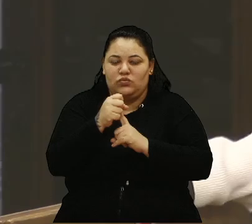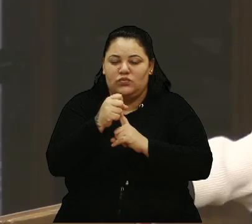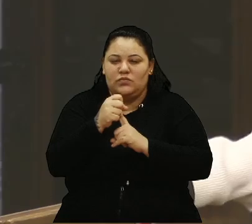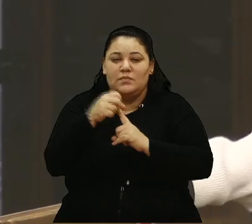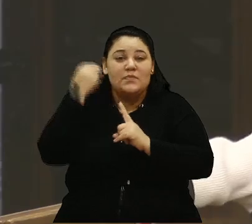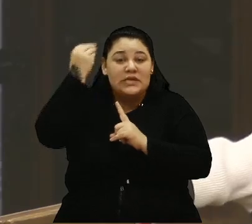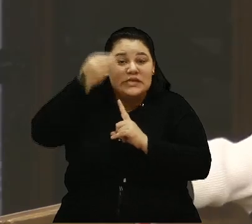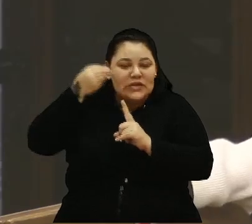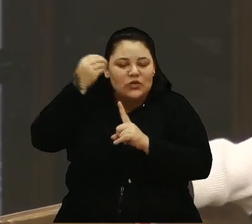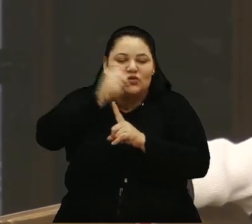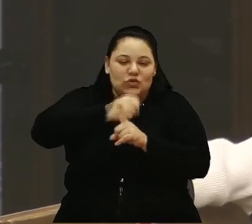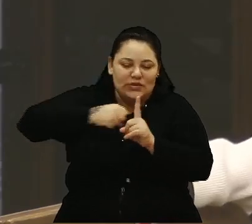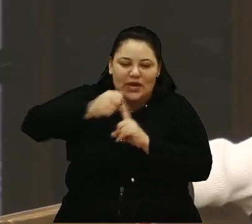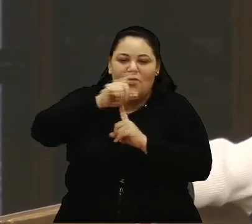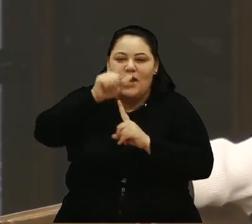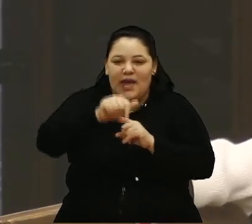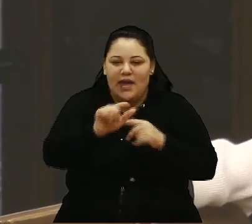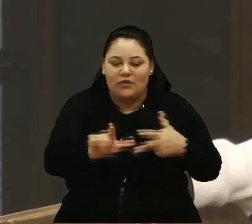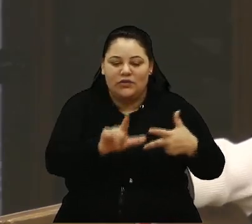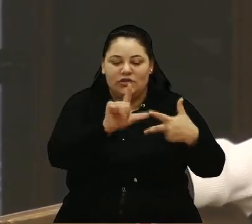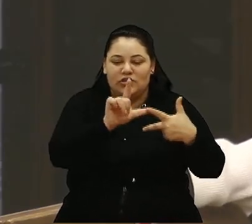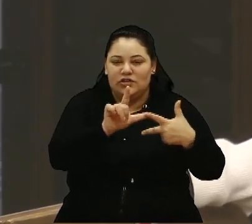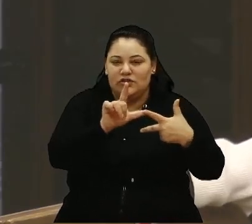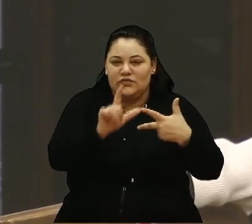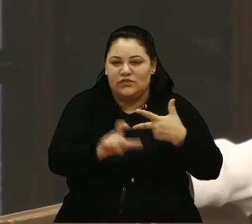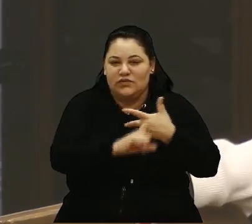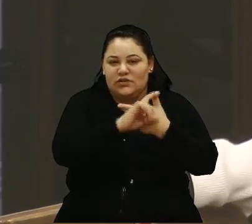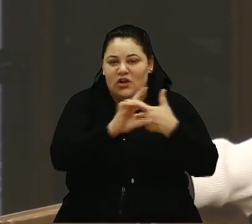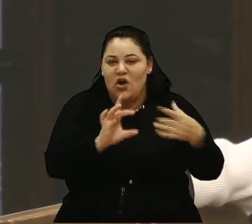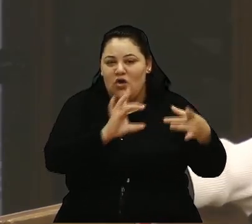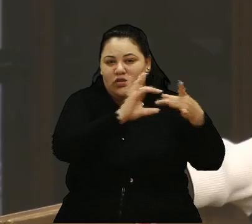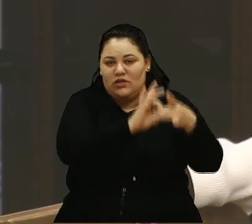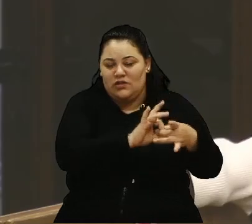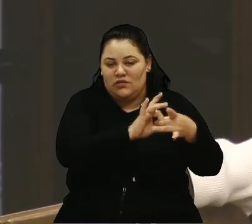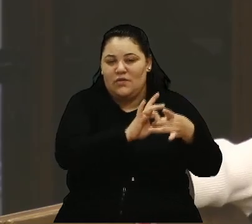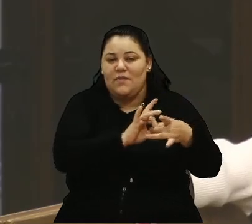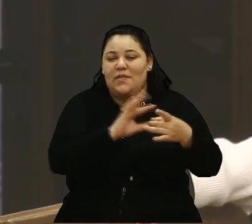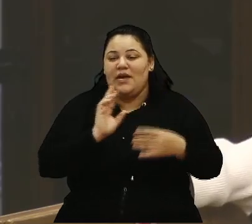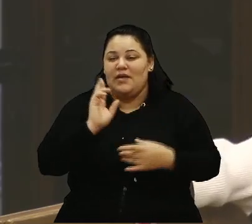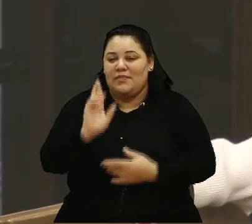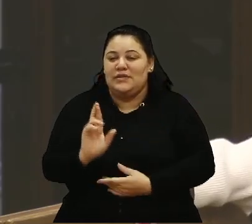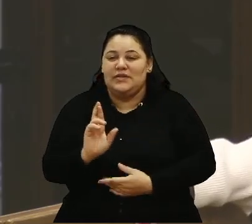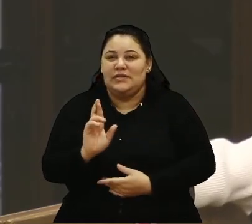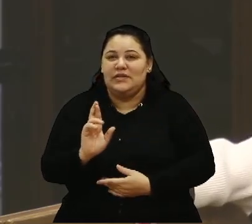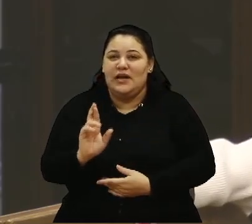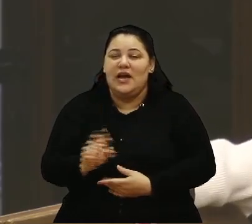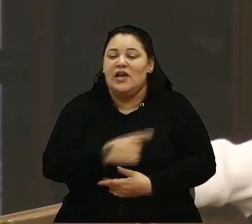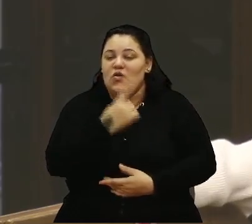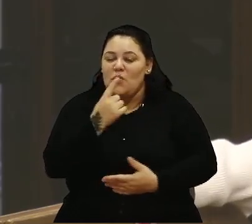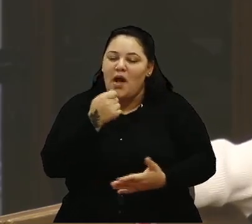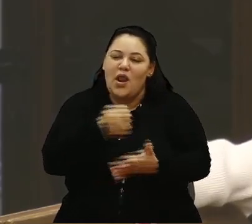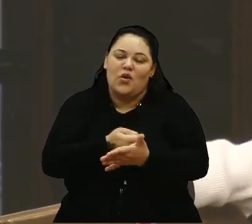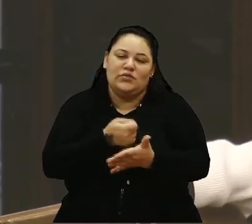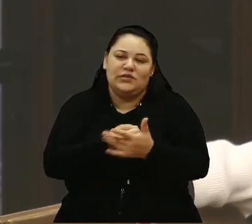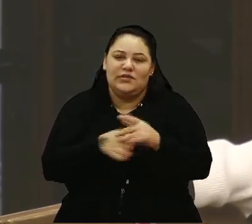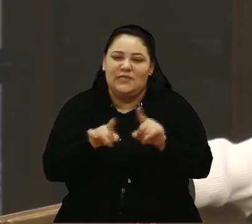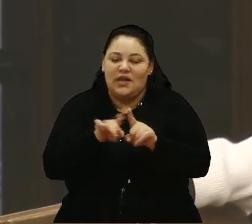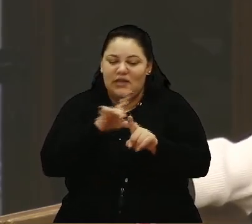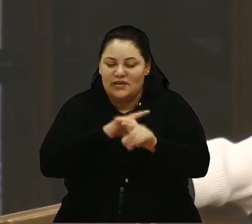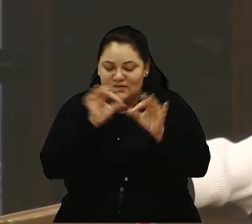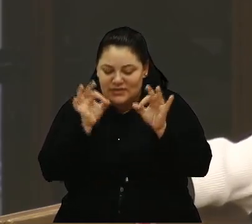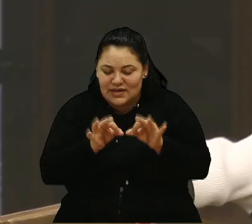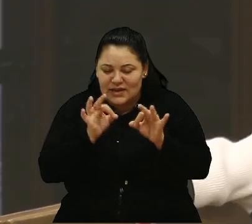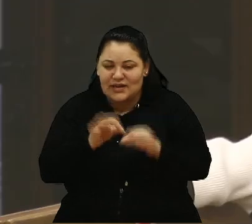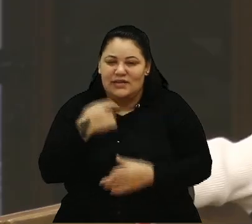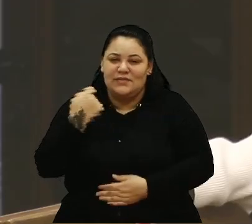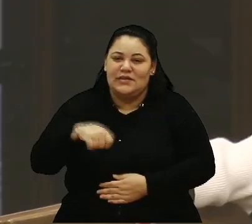Legislativo e o Executivo se unindo em uma só voz, em um só tom, em uma só luta, e isso, com toda certeza, deve